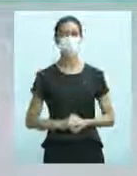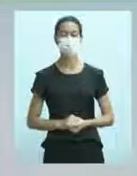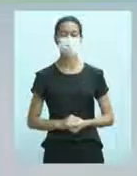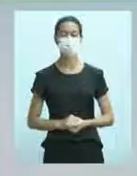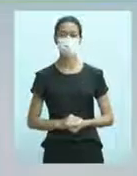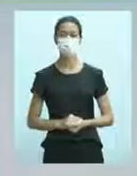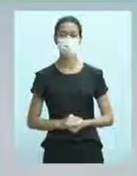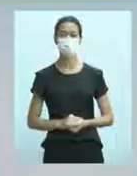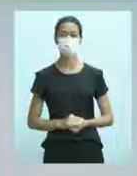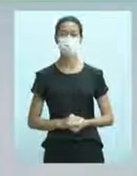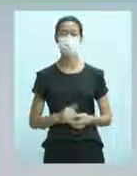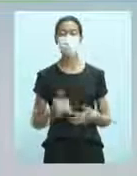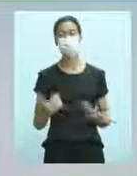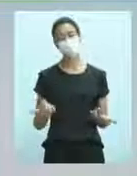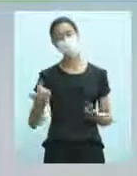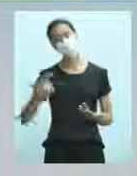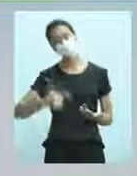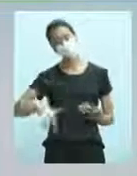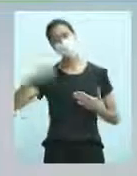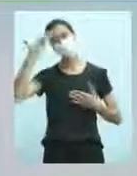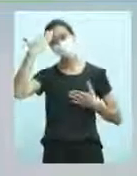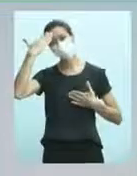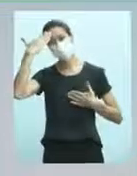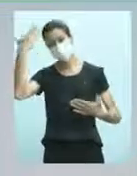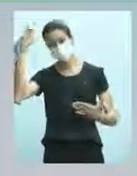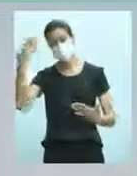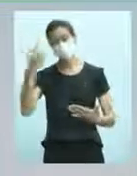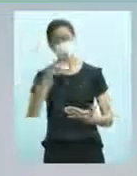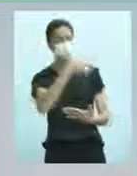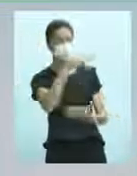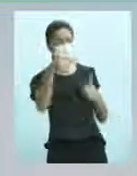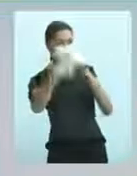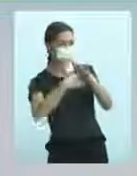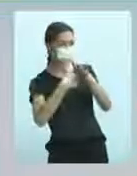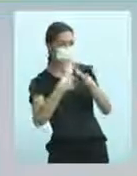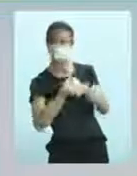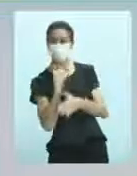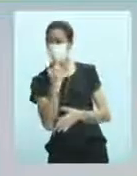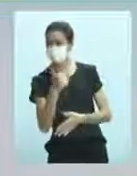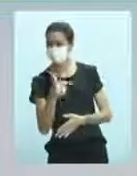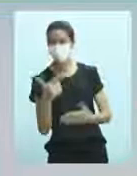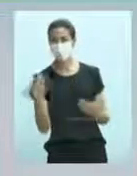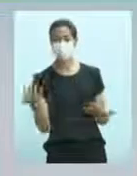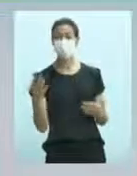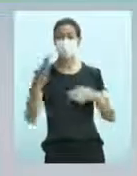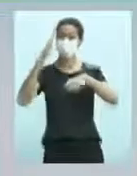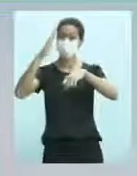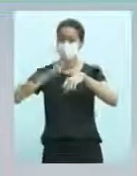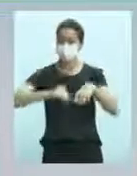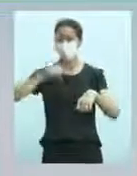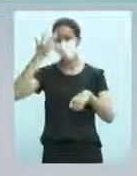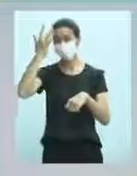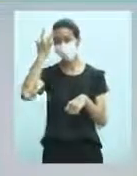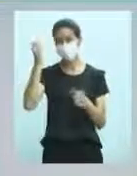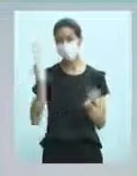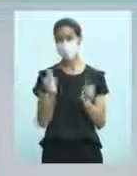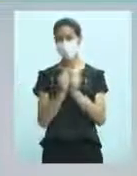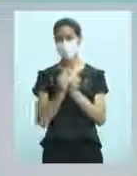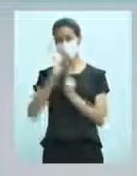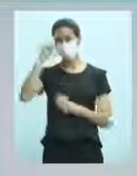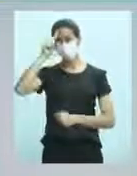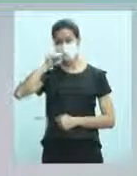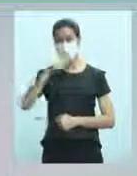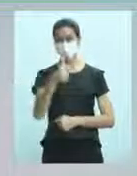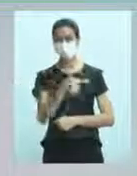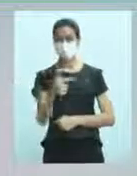eu quero mais uma vez agradecer a todos numa mais pergunta e chamá-los para amanhã dia vinte e